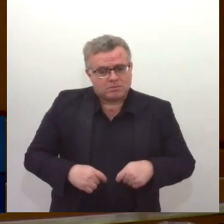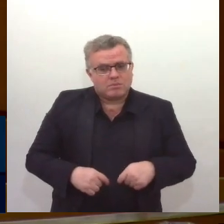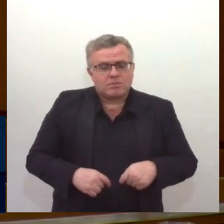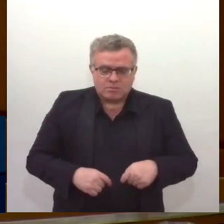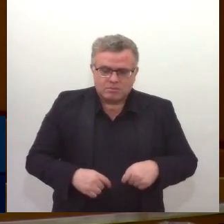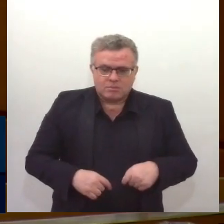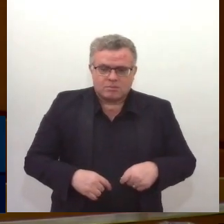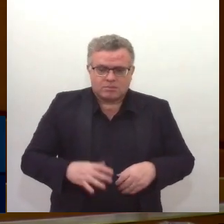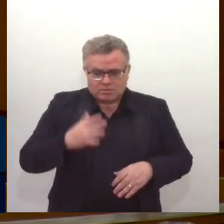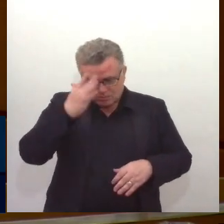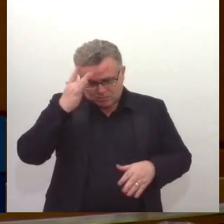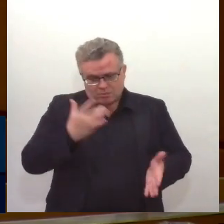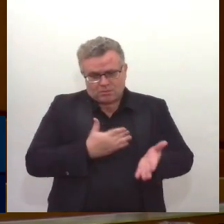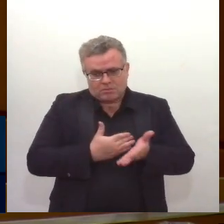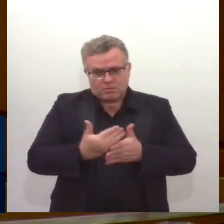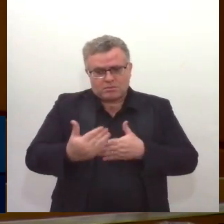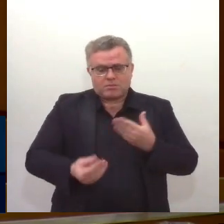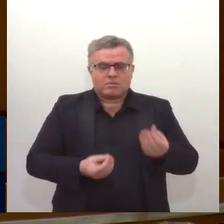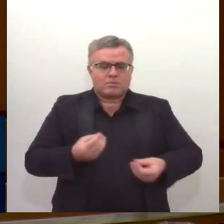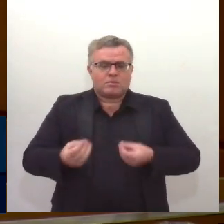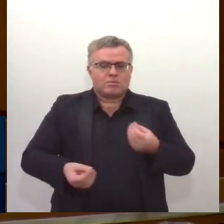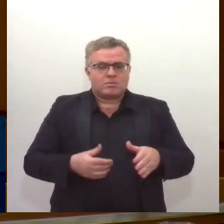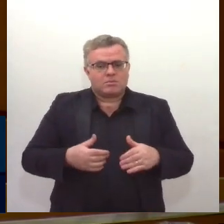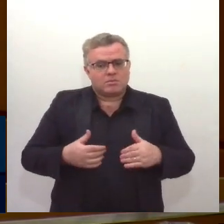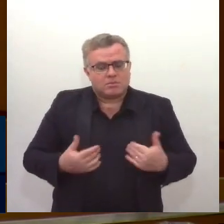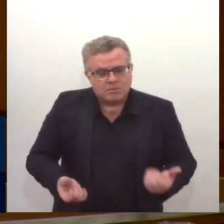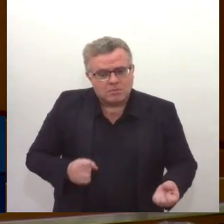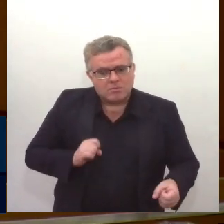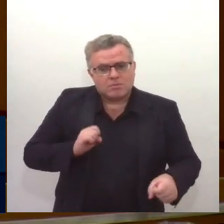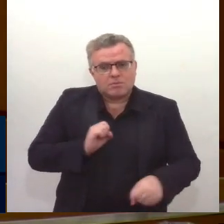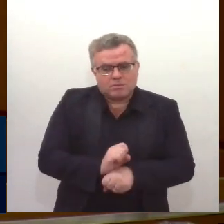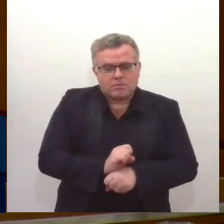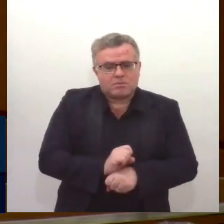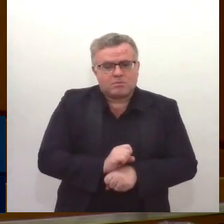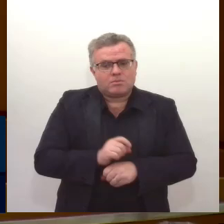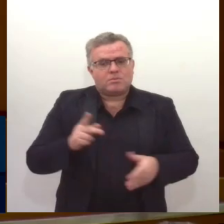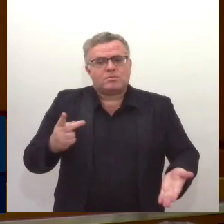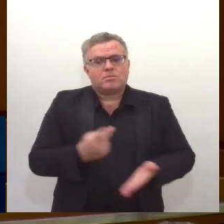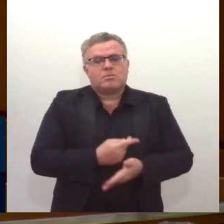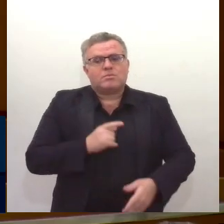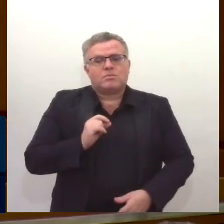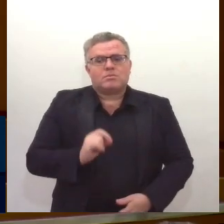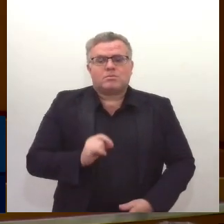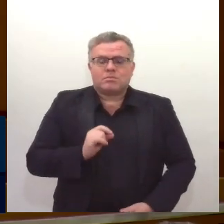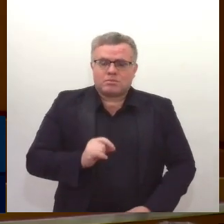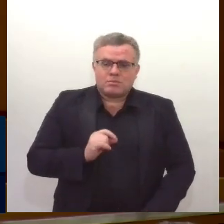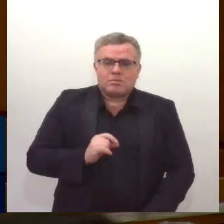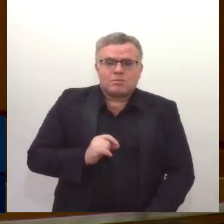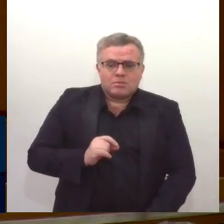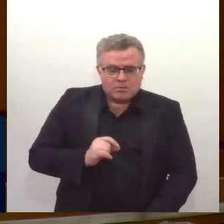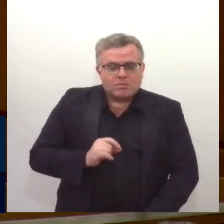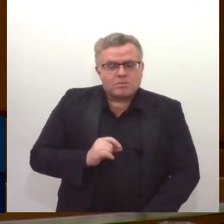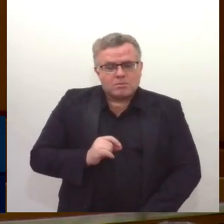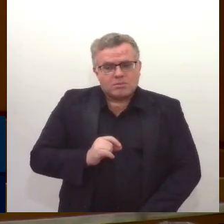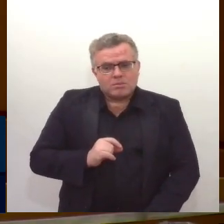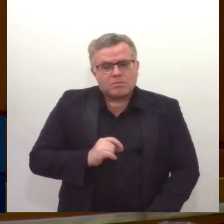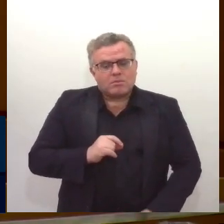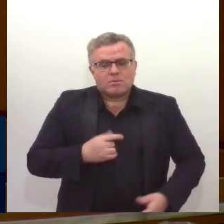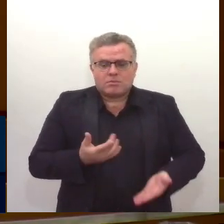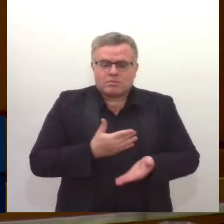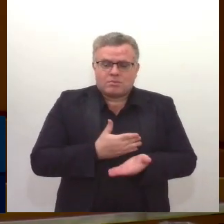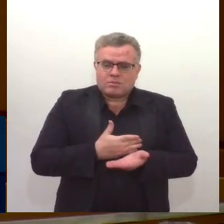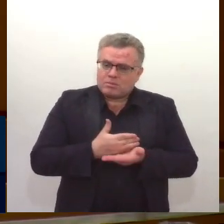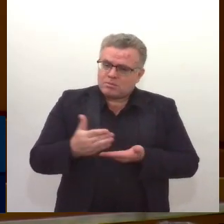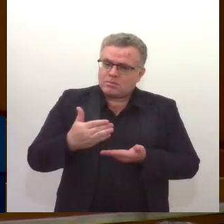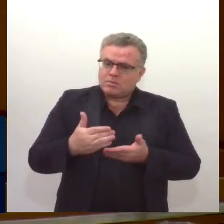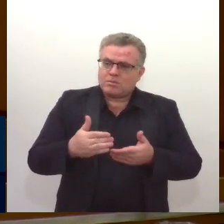E essa paralisação será iniciada com um ato público às 9 horas em frente à